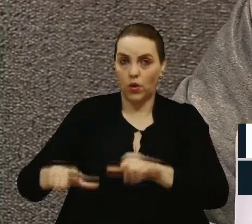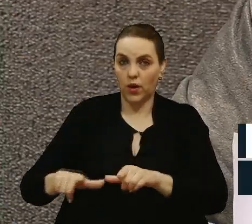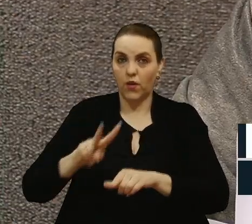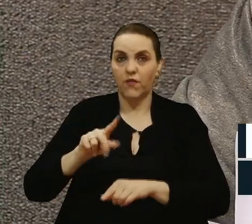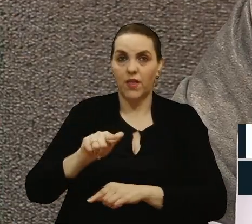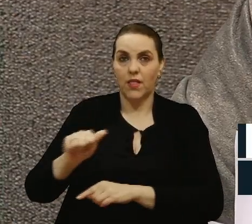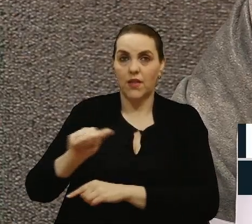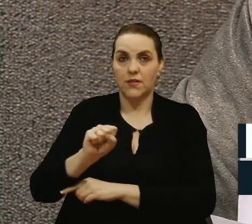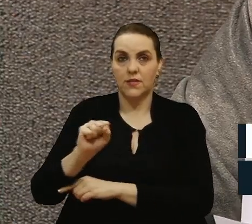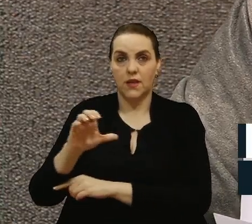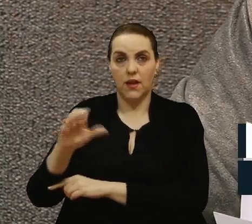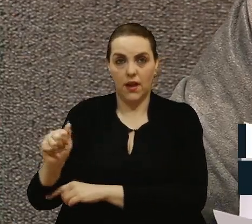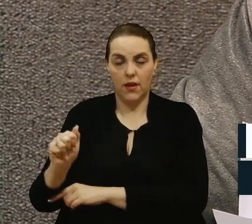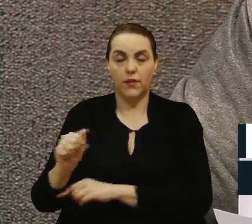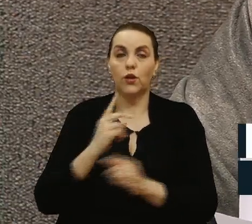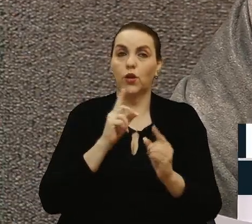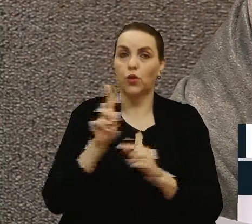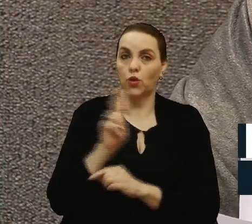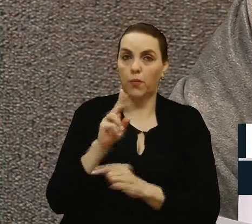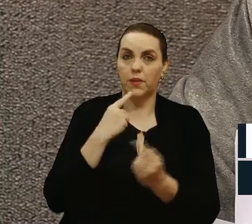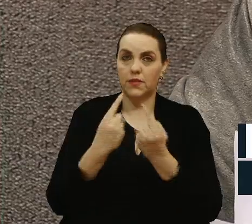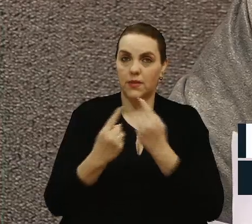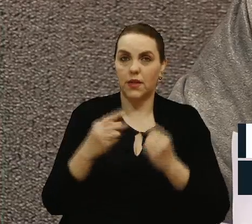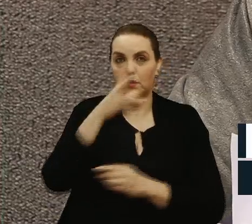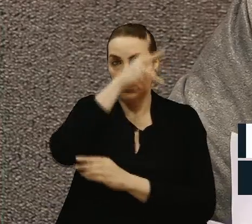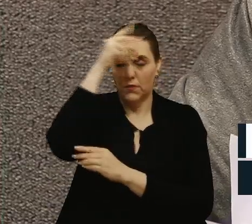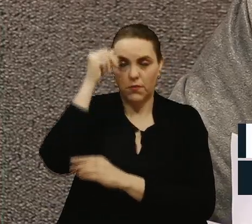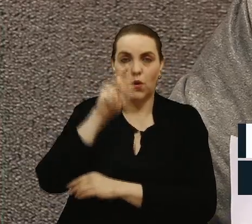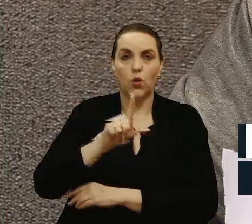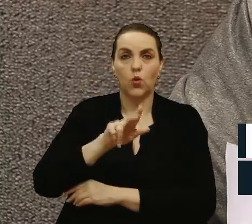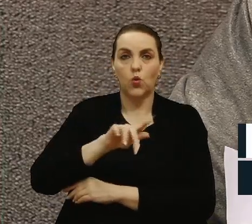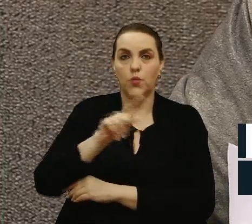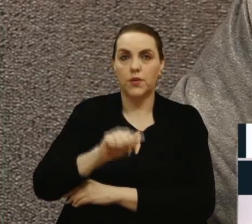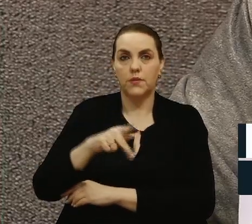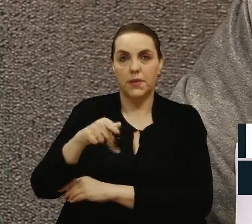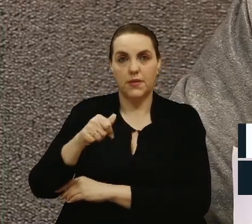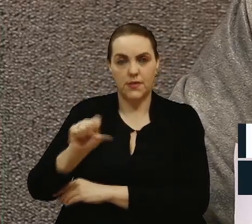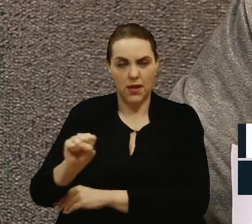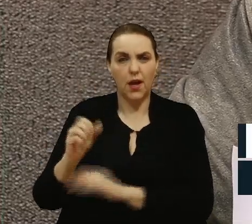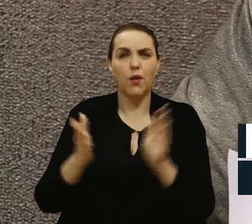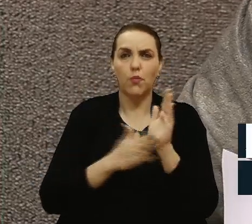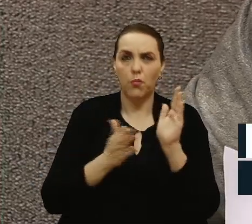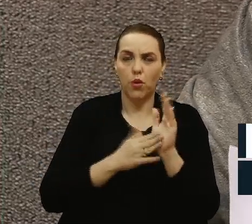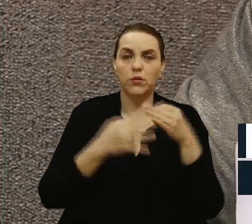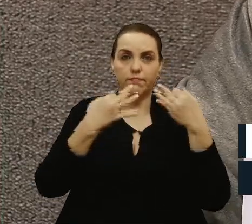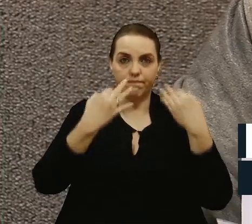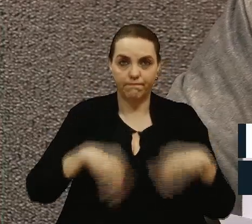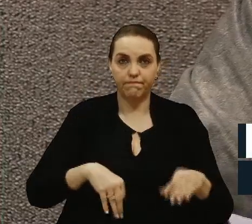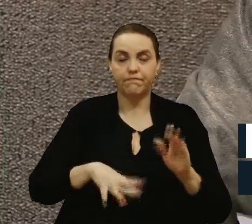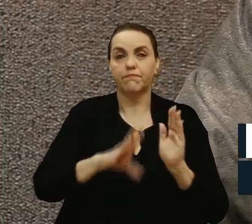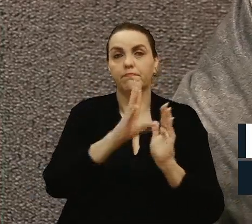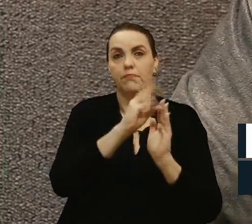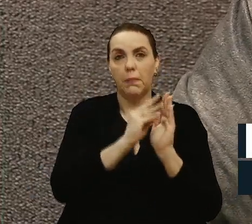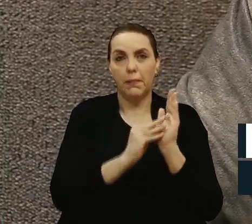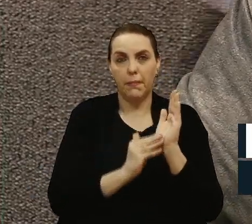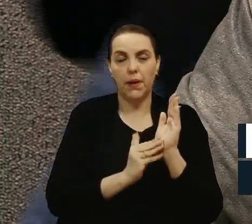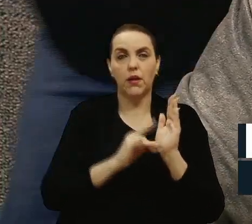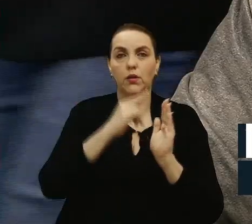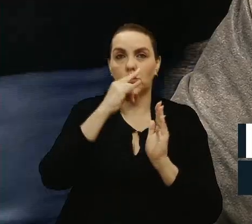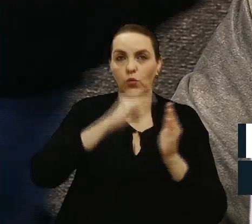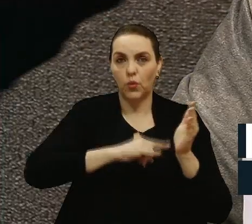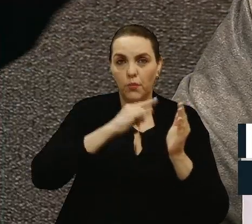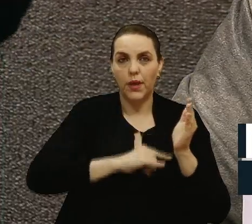de Estrada Municipal Luiz Paza. A proposição encontra-se devidamente instruída, com a